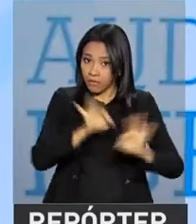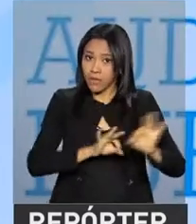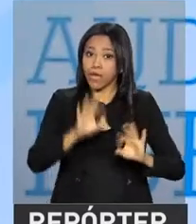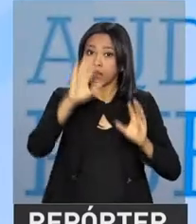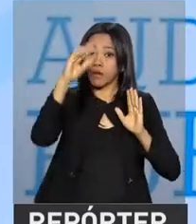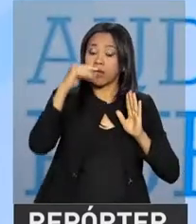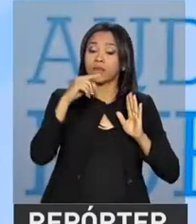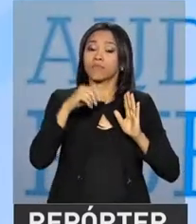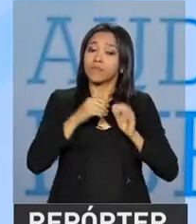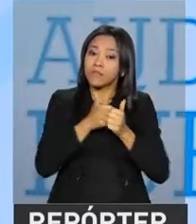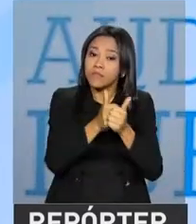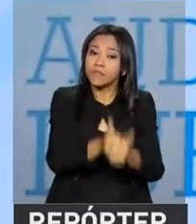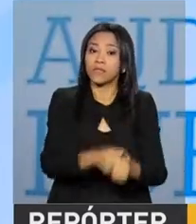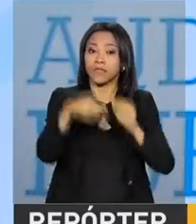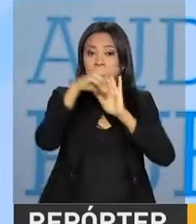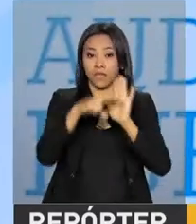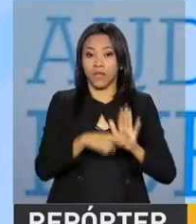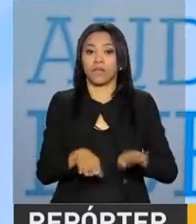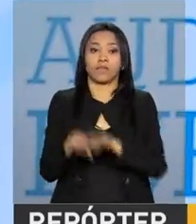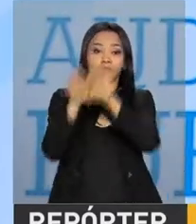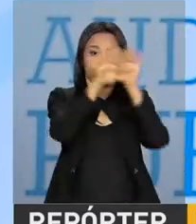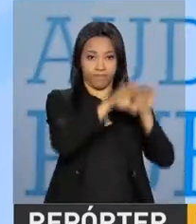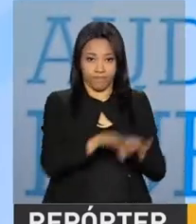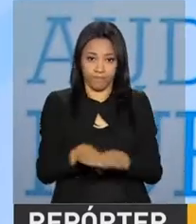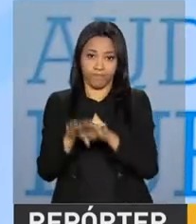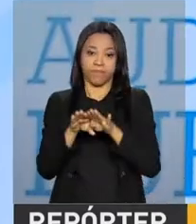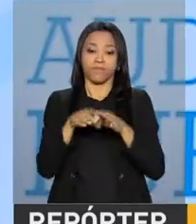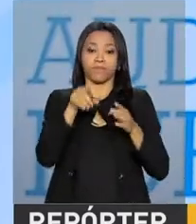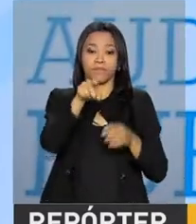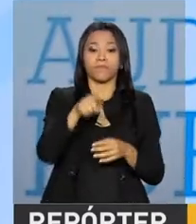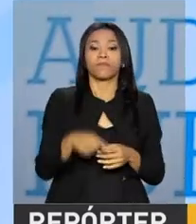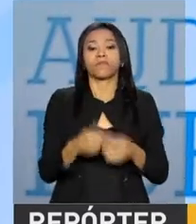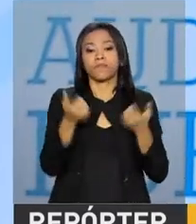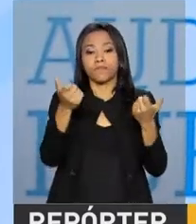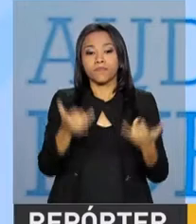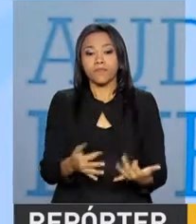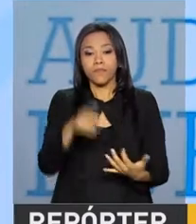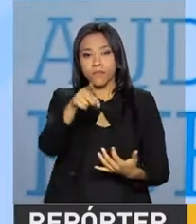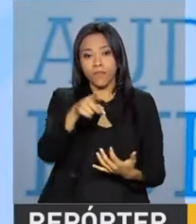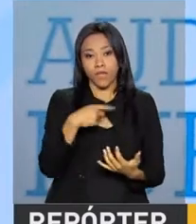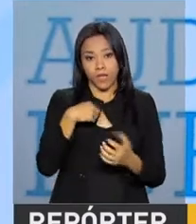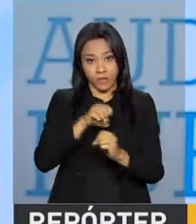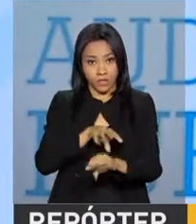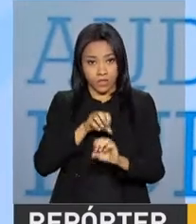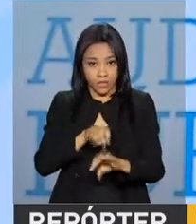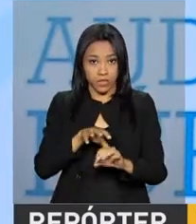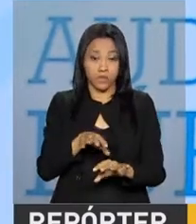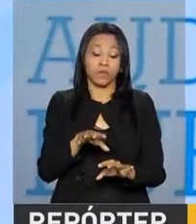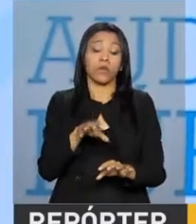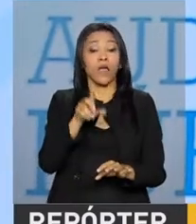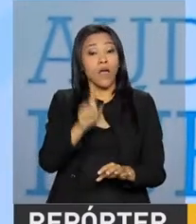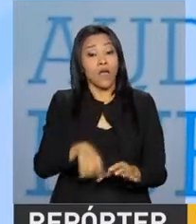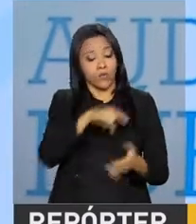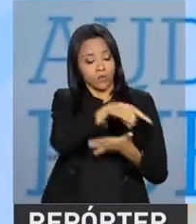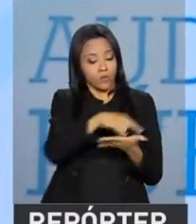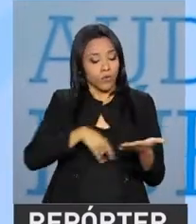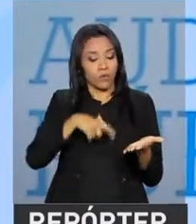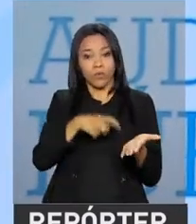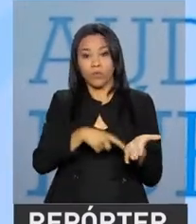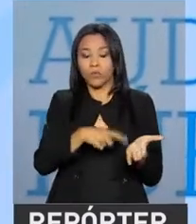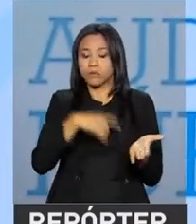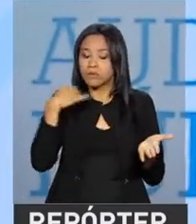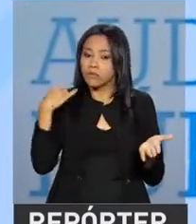base, ela vai impactar na educação básica como um todo. É um documento de